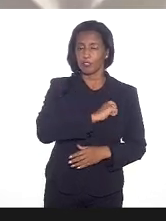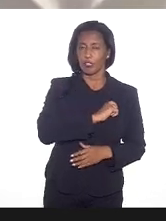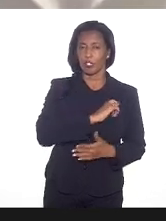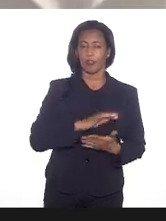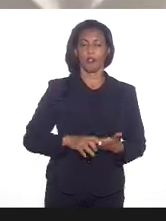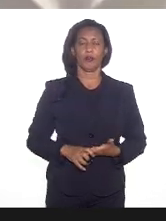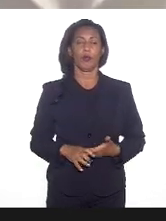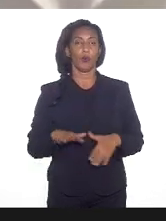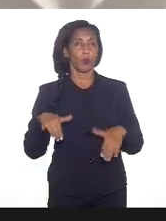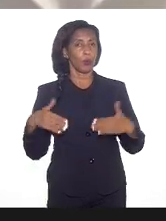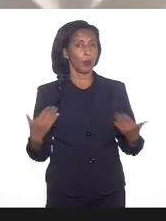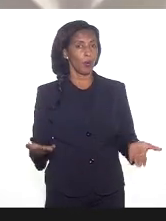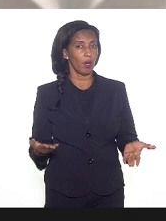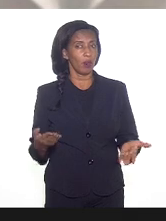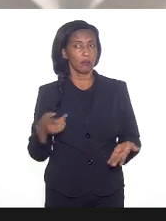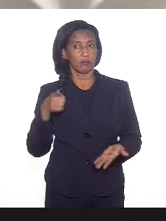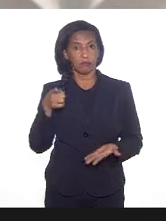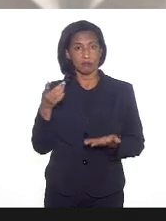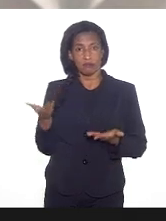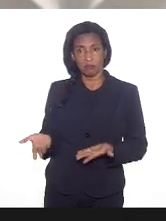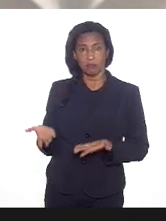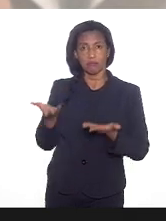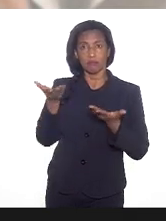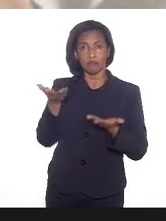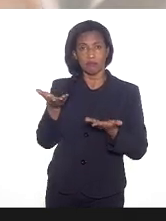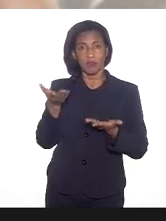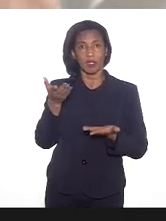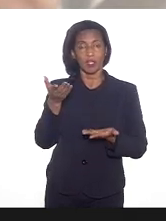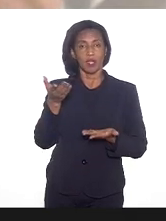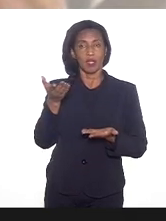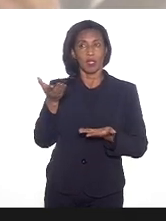fiscal, quando Vossa Excelência,